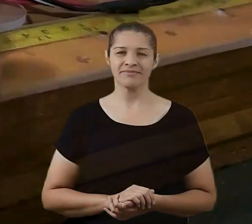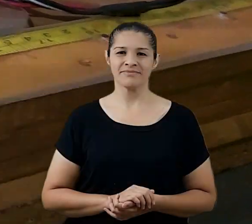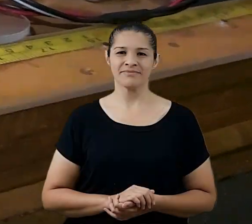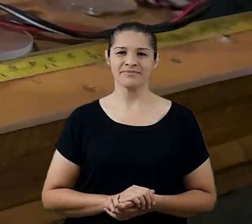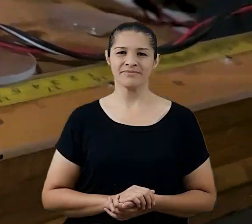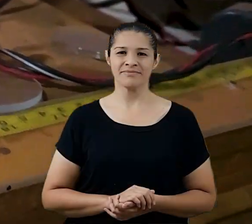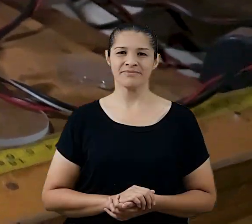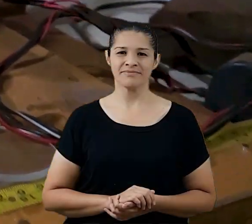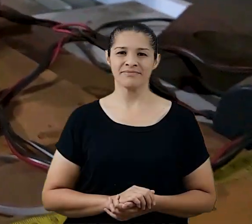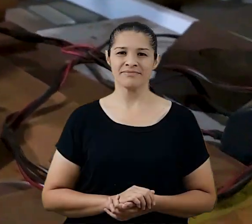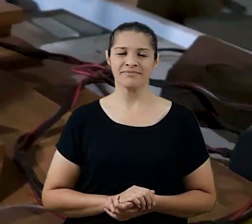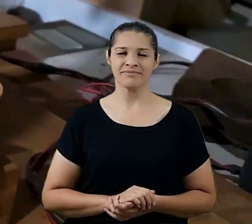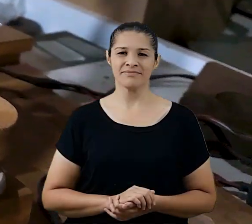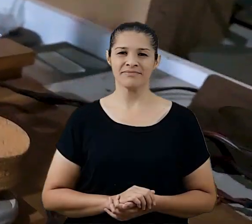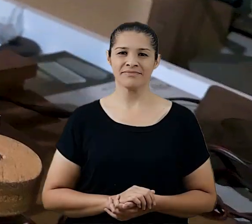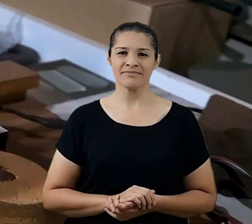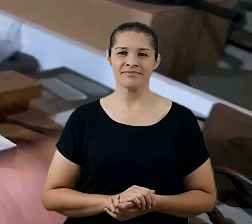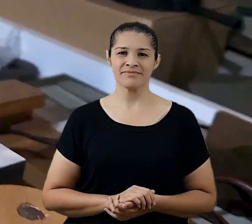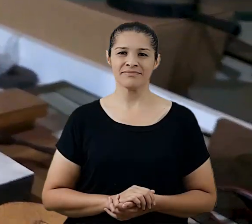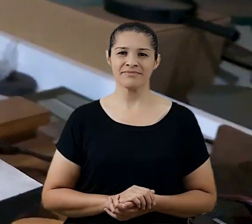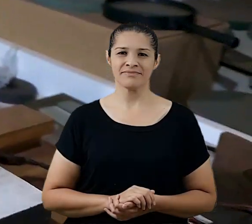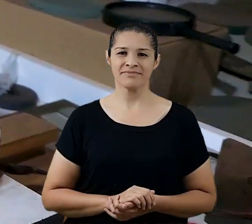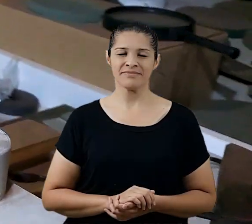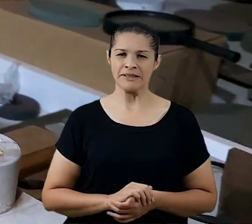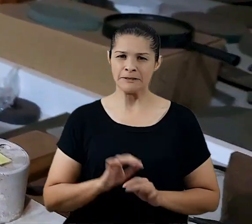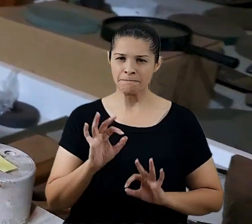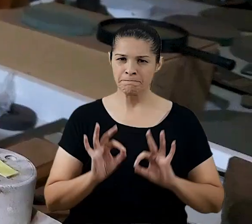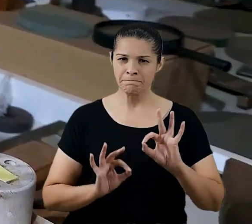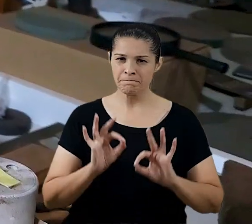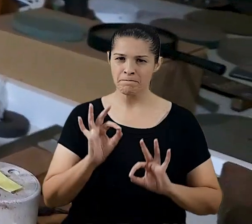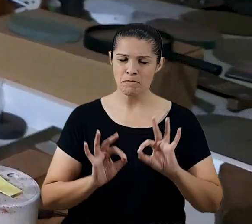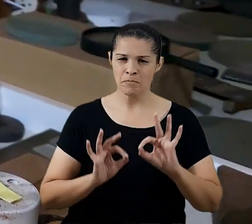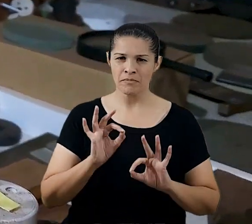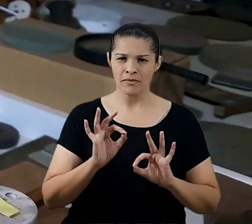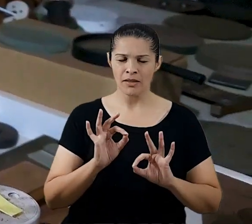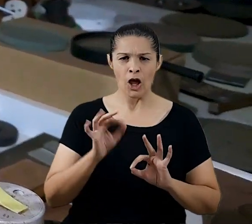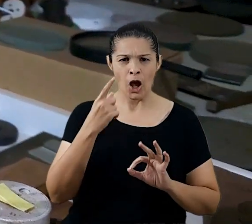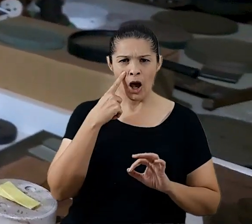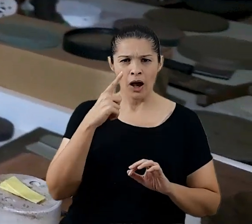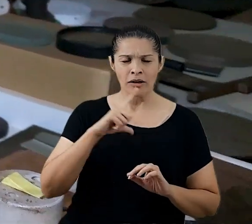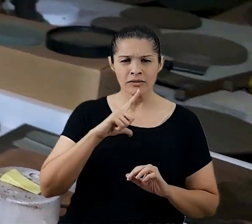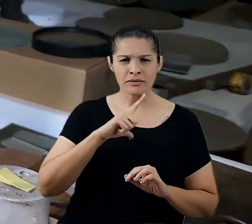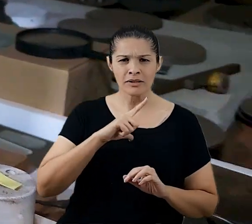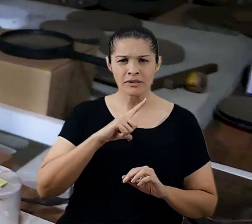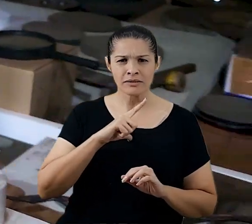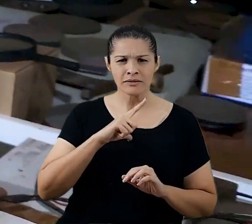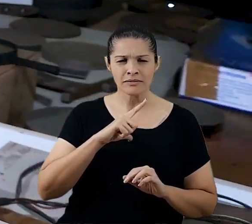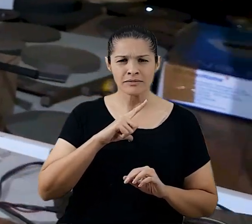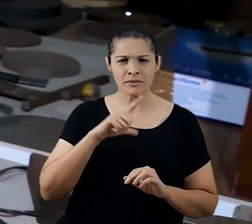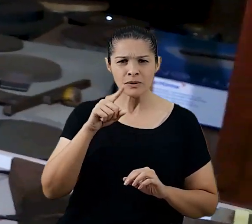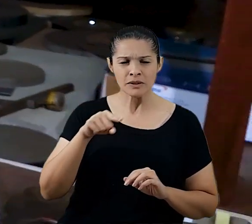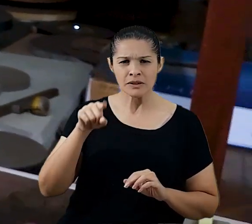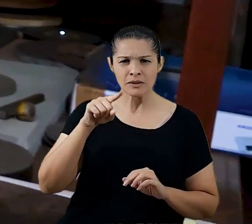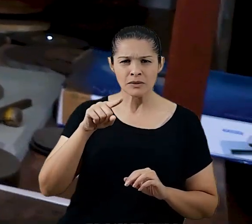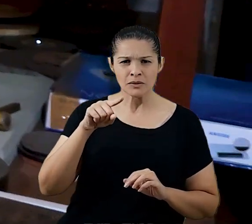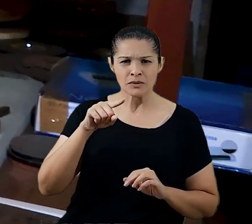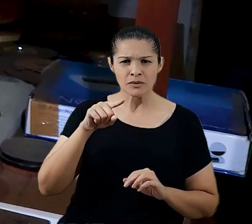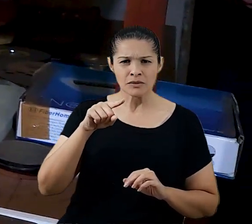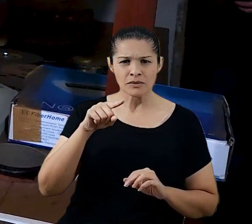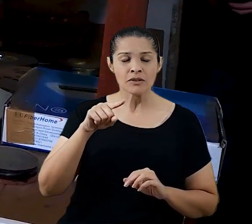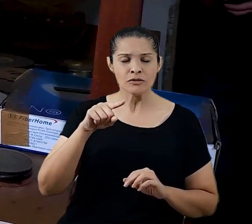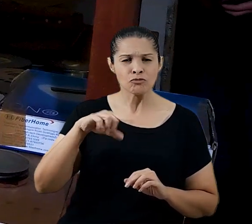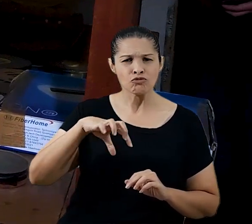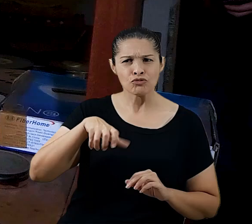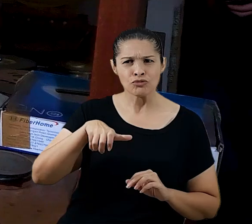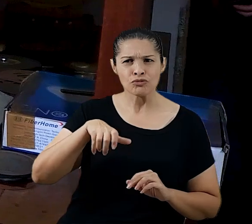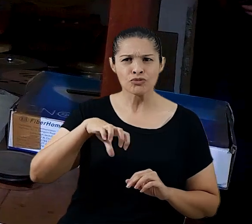Tem um ajuste atrás, não tem? Uma bolinha, um círculo. Isso, gira ela. Pra qualquer lado? Contrário. Ah, tá